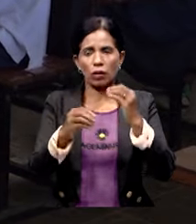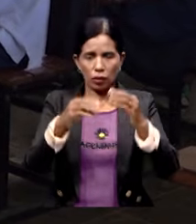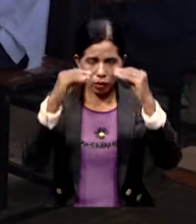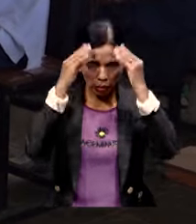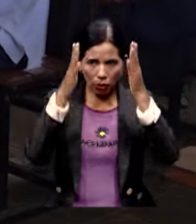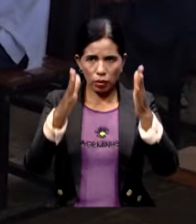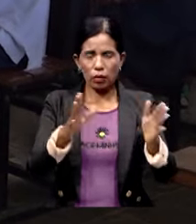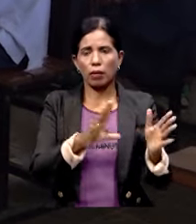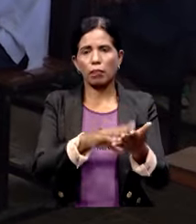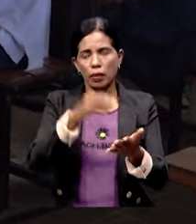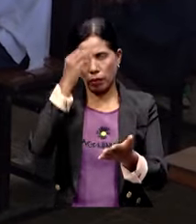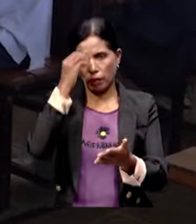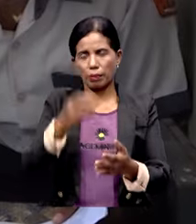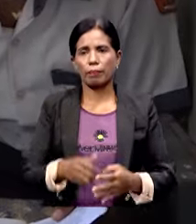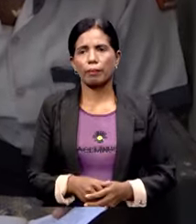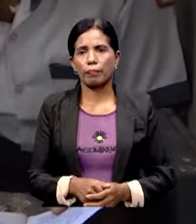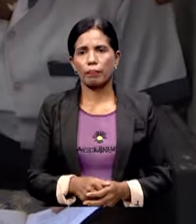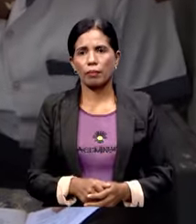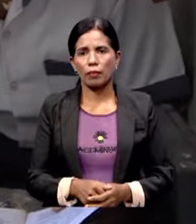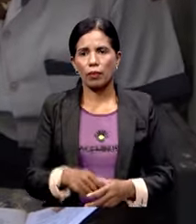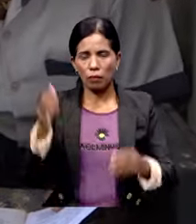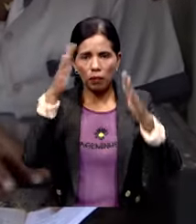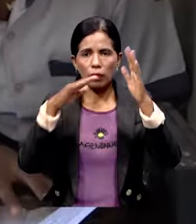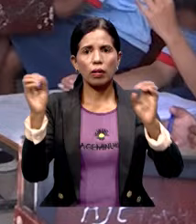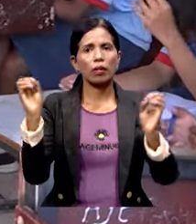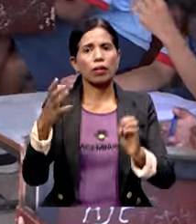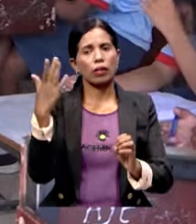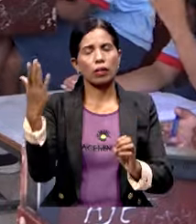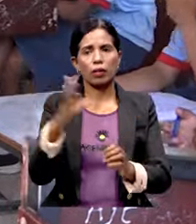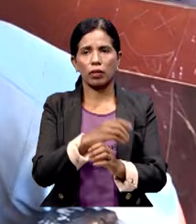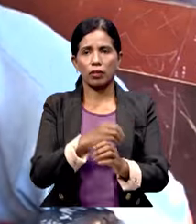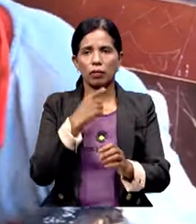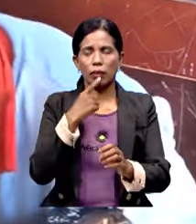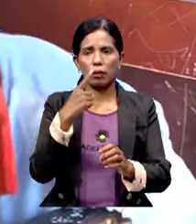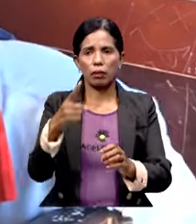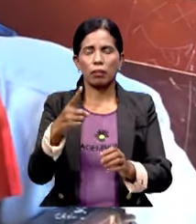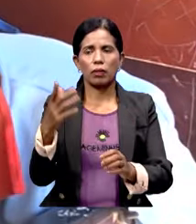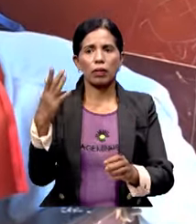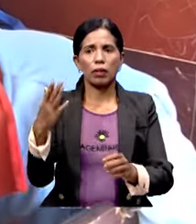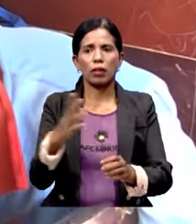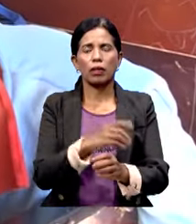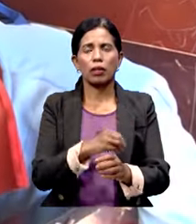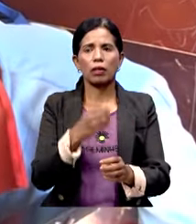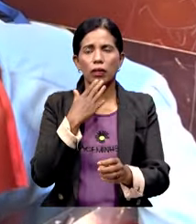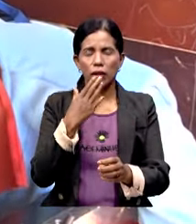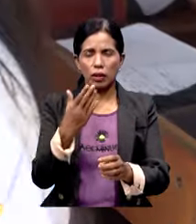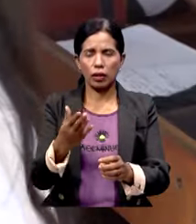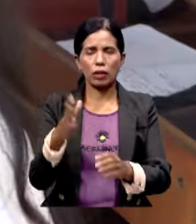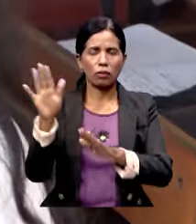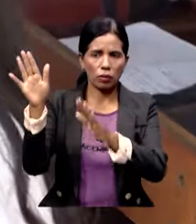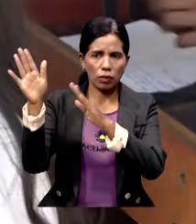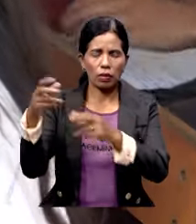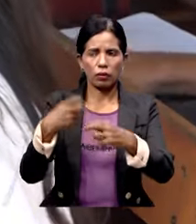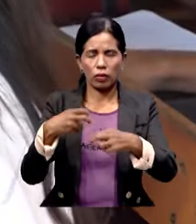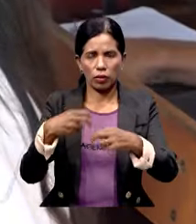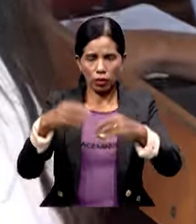processo aprendizagem. Problema refere la osa acontece det iha área urbana, mai bi acontece mos iha área remotas, hori susar